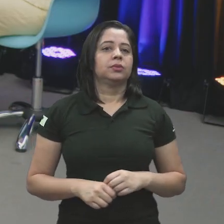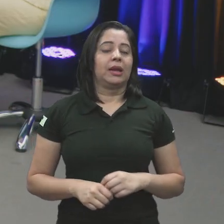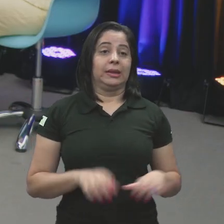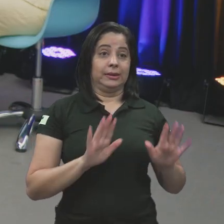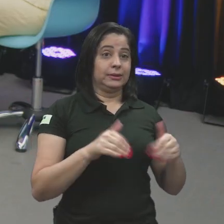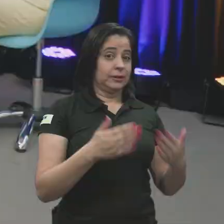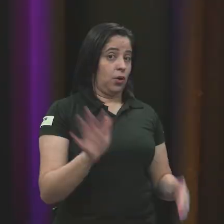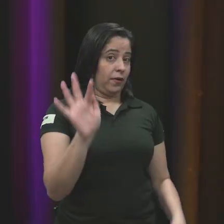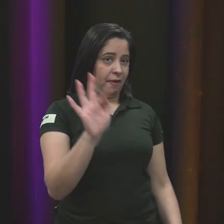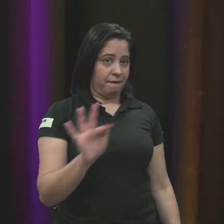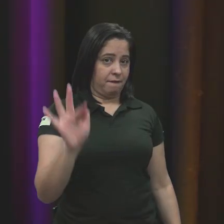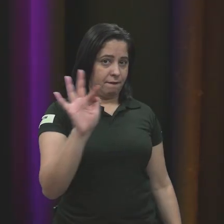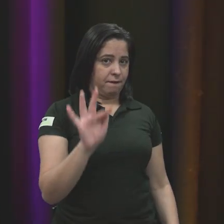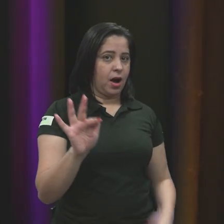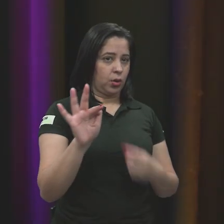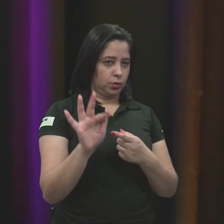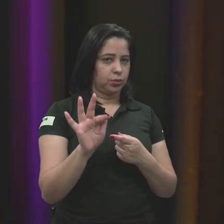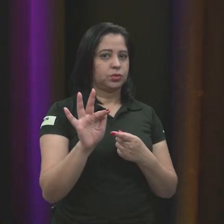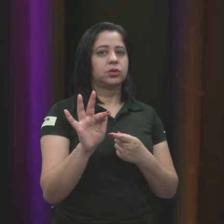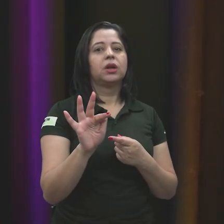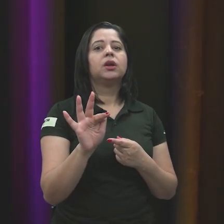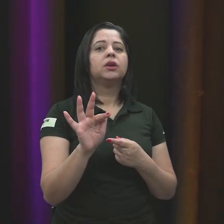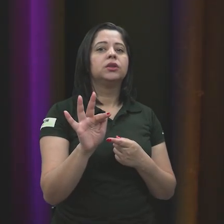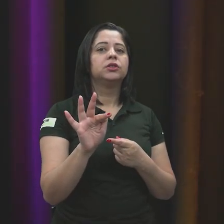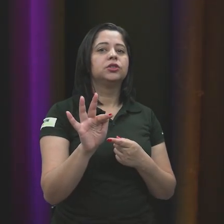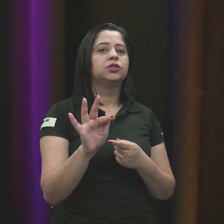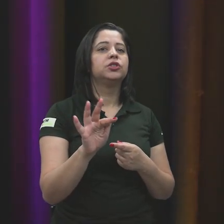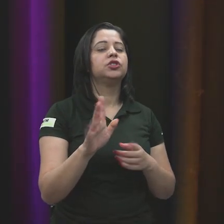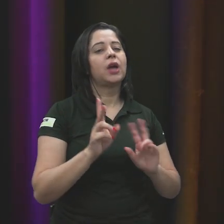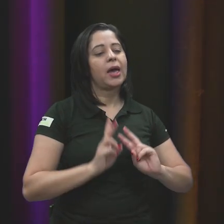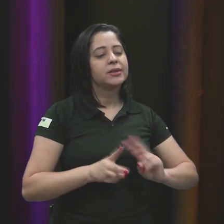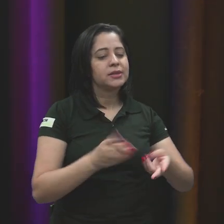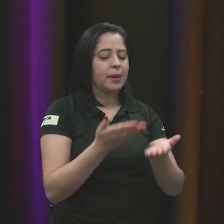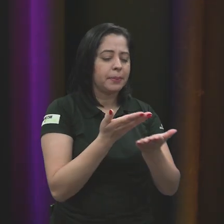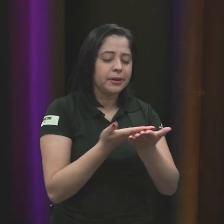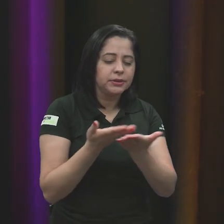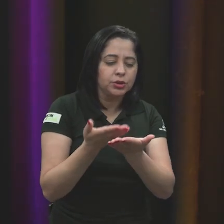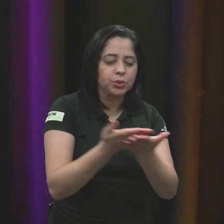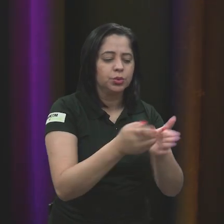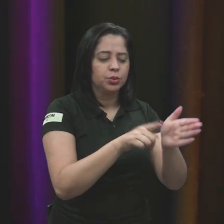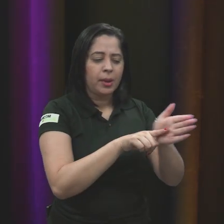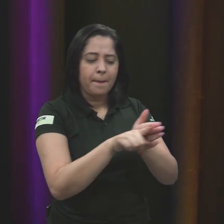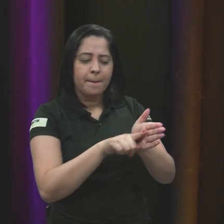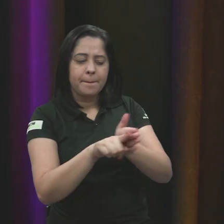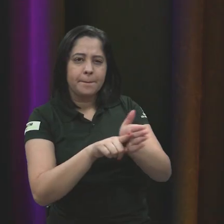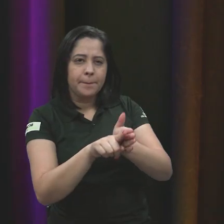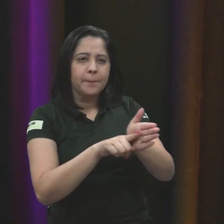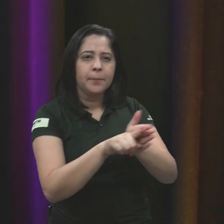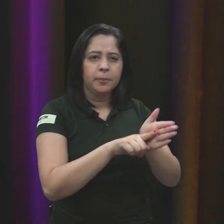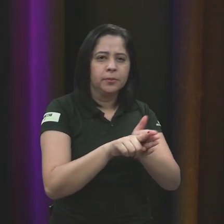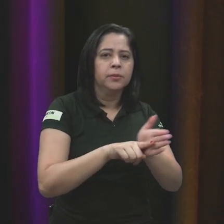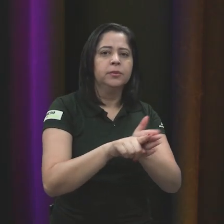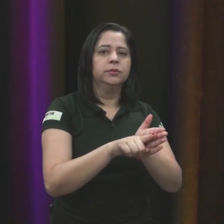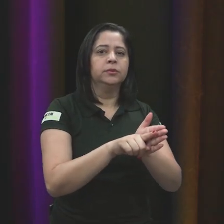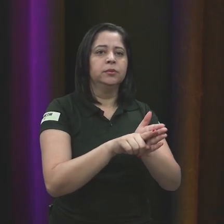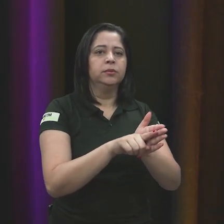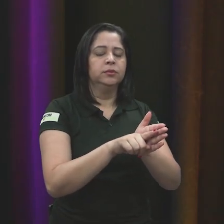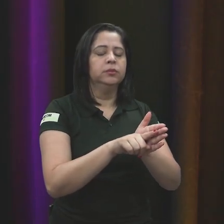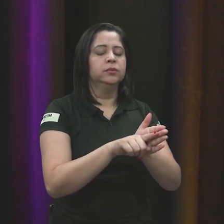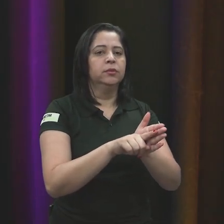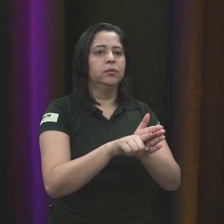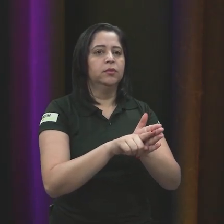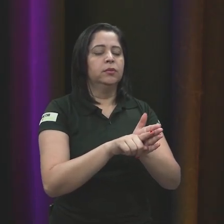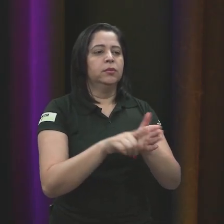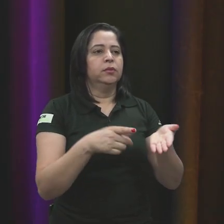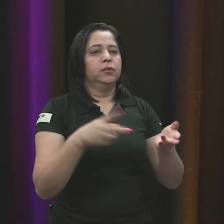na faculdade, quando eu estava lá fazendo, né, a gente vai estudando a história, vendo, e o que isso faz um link com a gente,